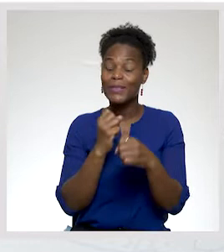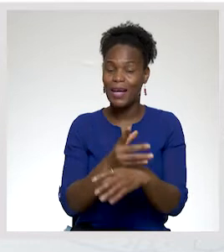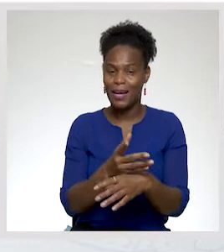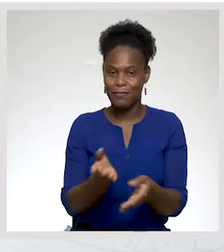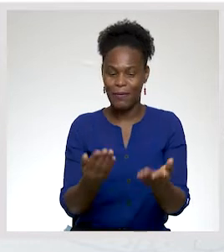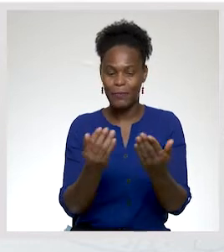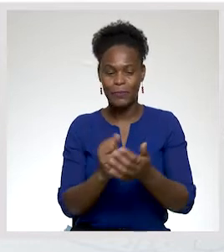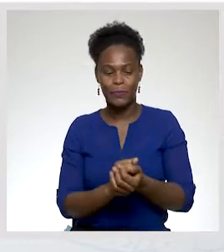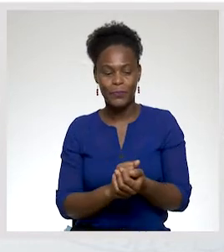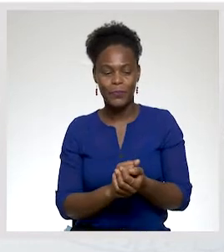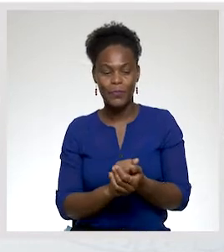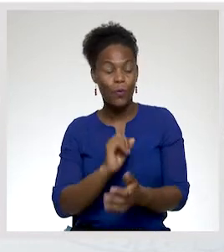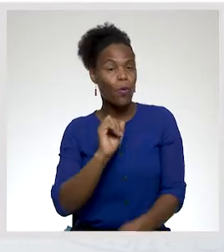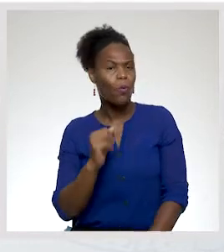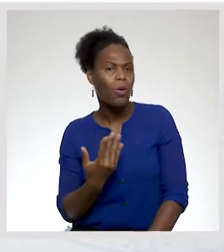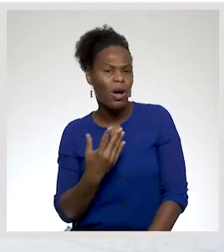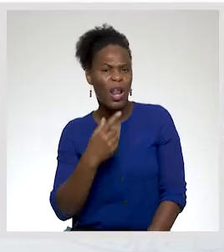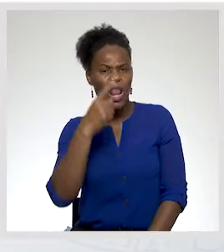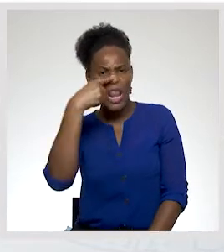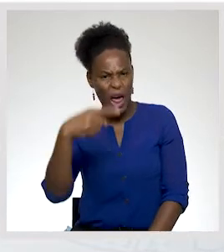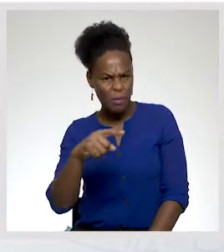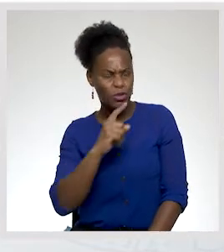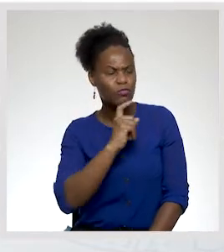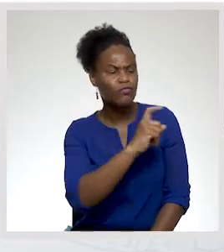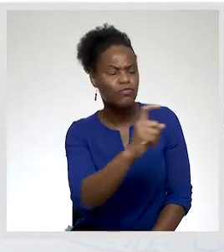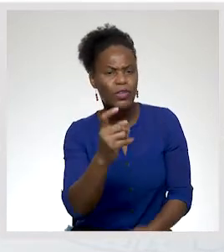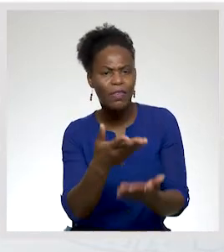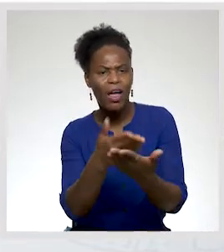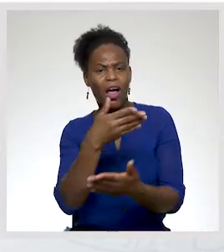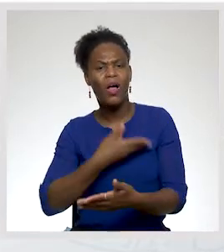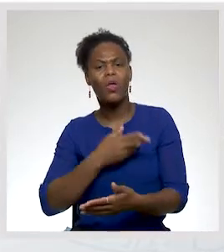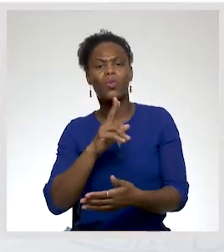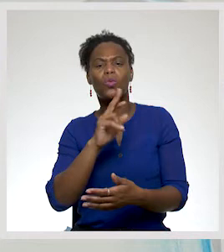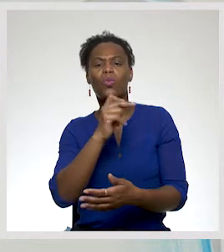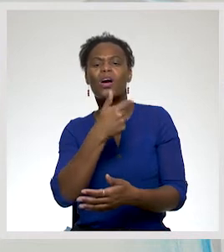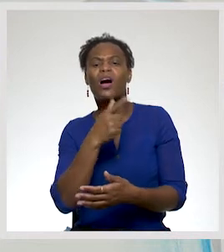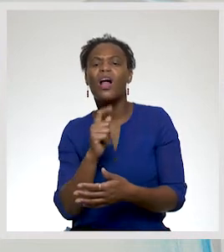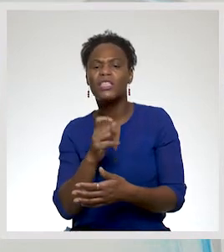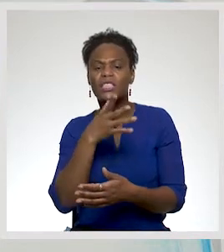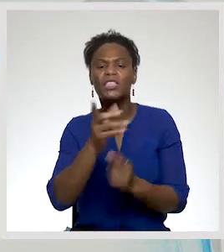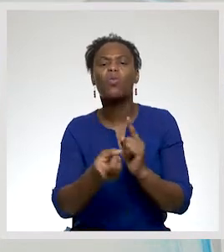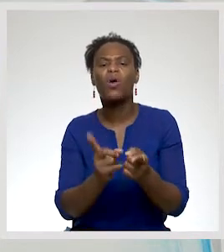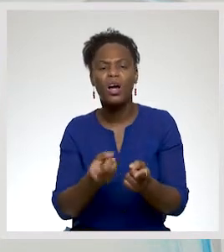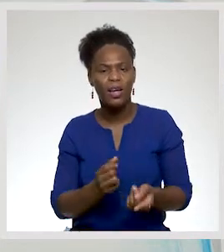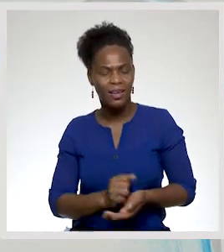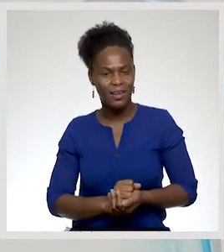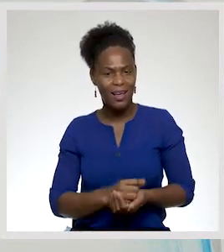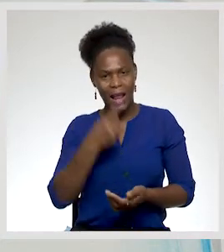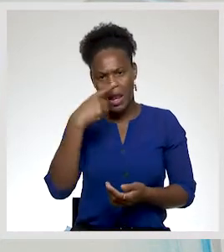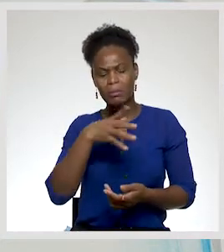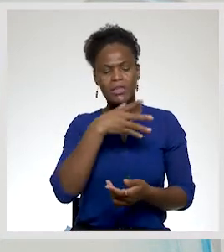seguinte. Quais as recomendações que o lápis fez ao Duarte? O que é que ele disse ao